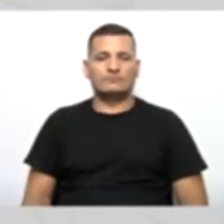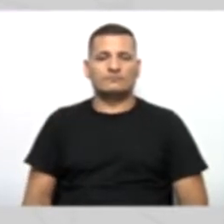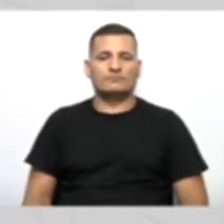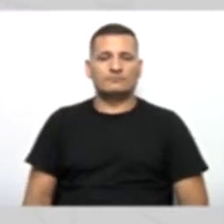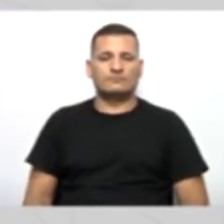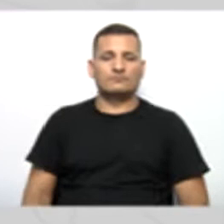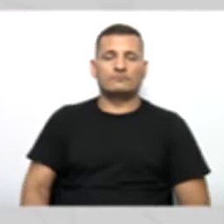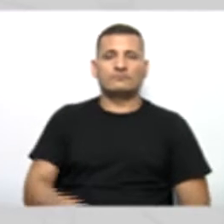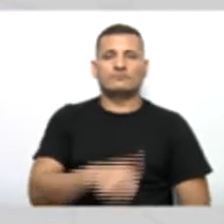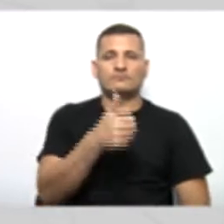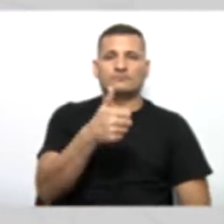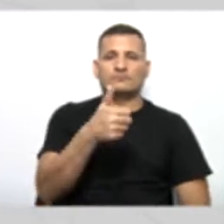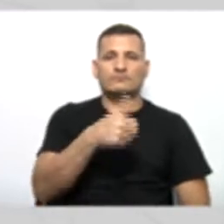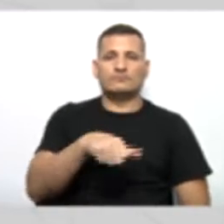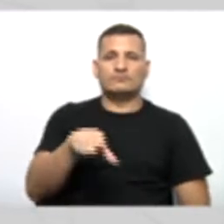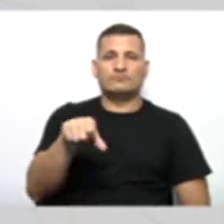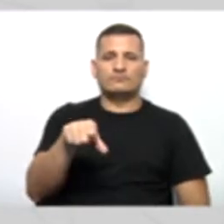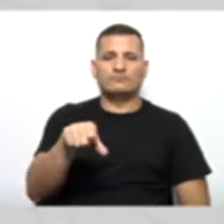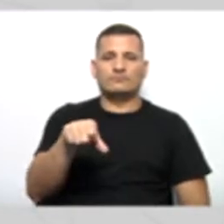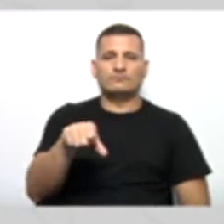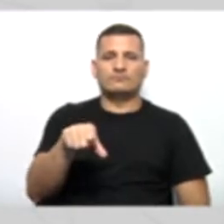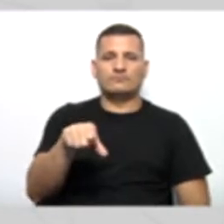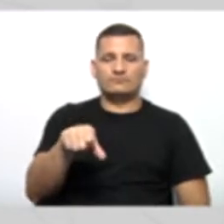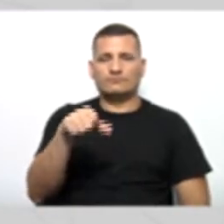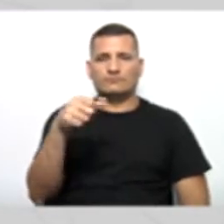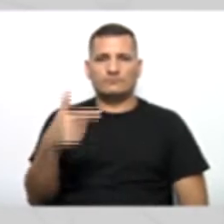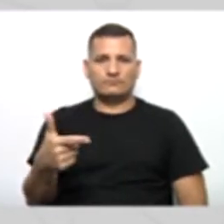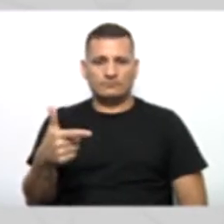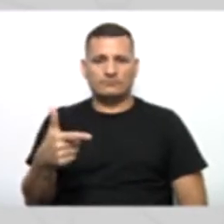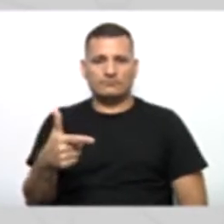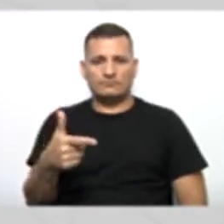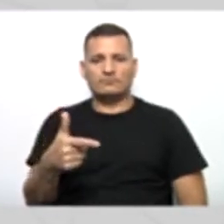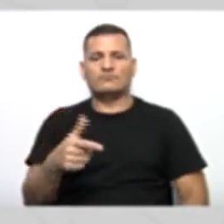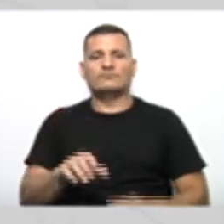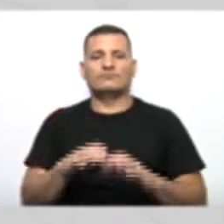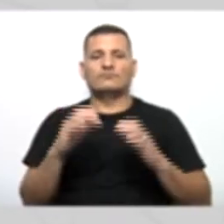E em 1992, ocorreu a Conferência das Nações Unidas